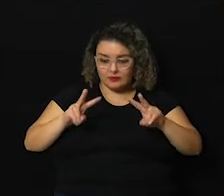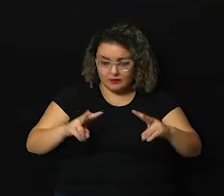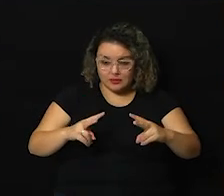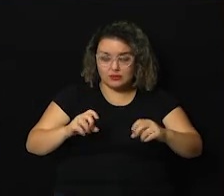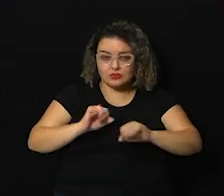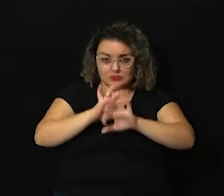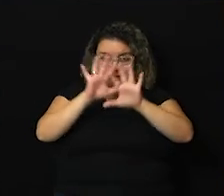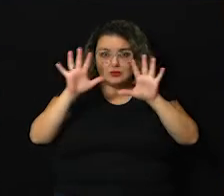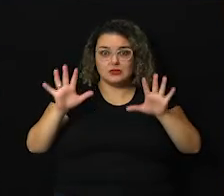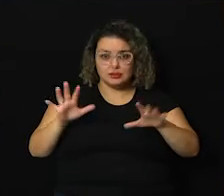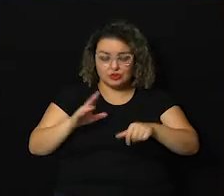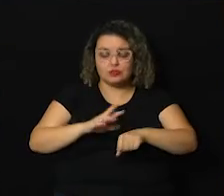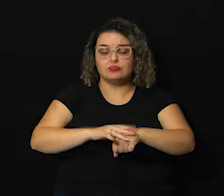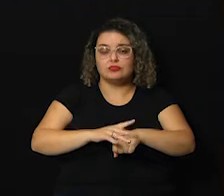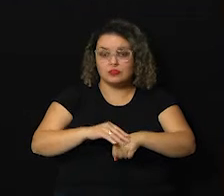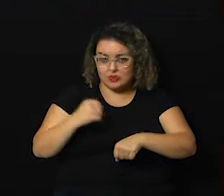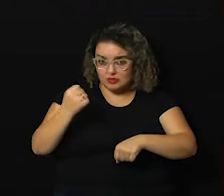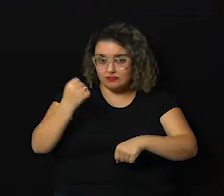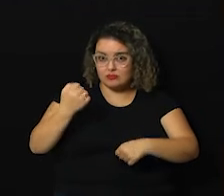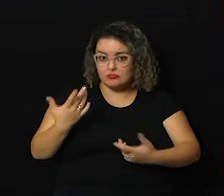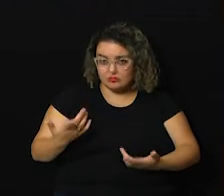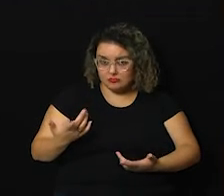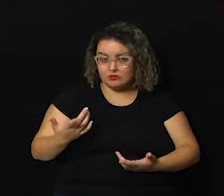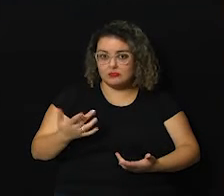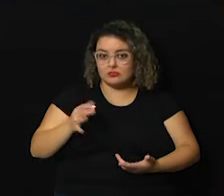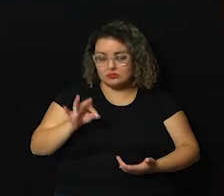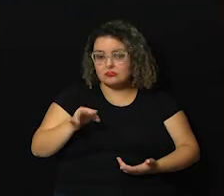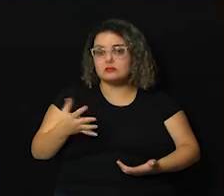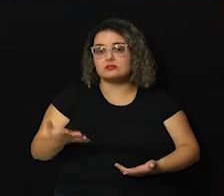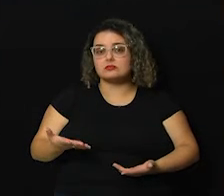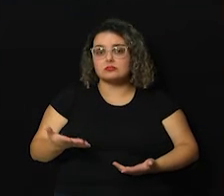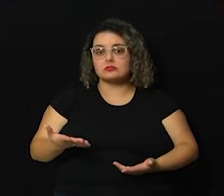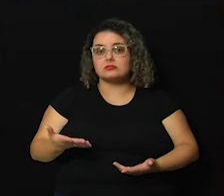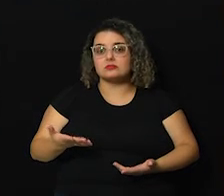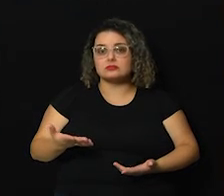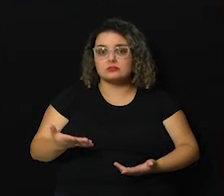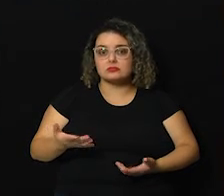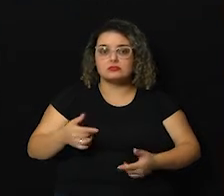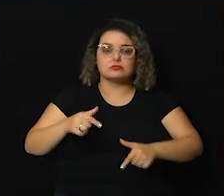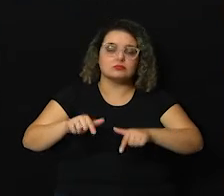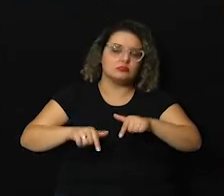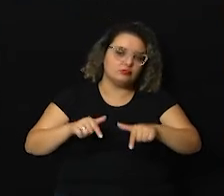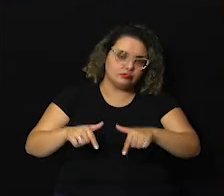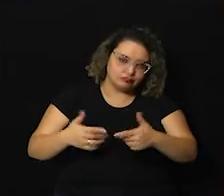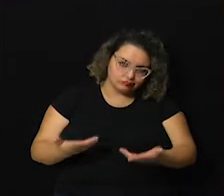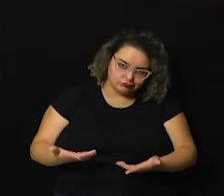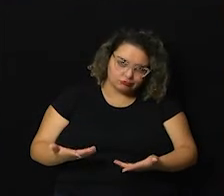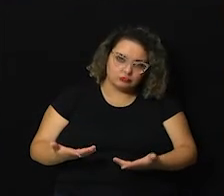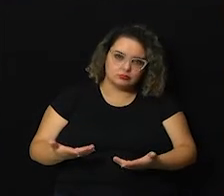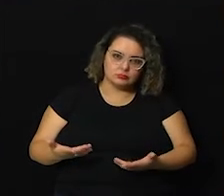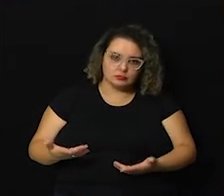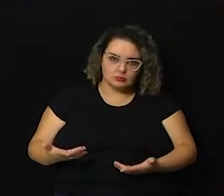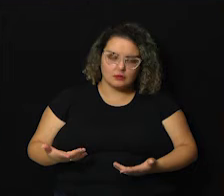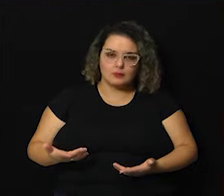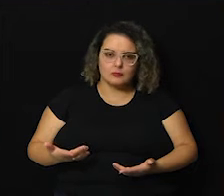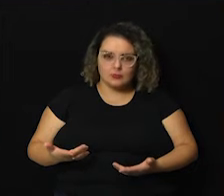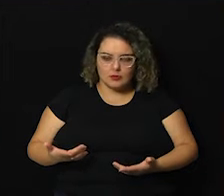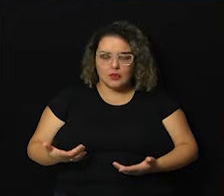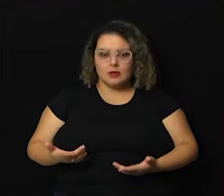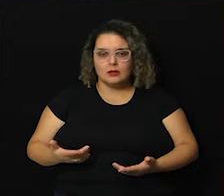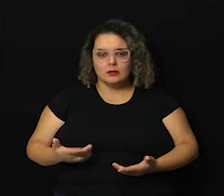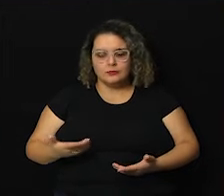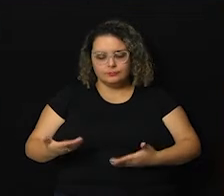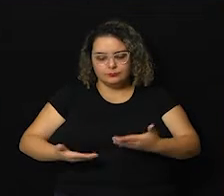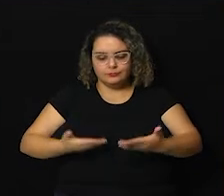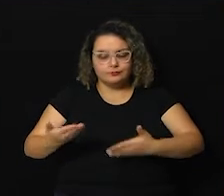evidentes, já é uma doença mais avançada, sem dúvida alguma, e que vai dar muito mais trabalho, que aí a perspectiva de curar